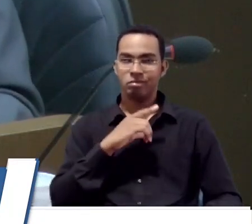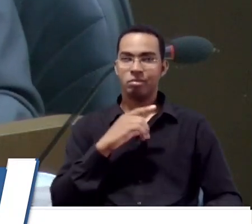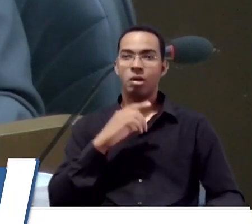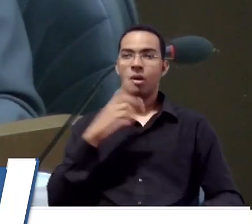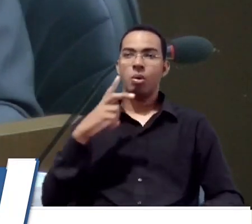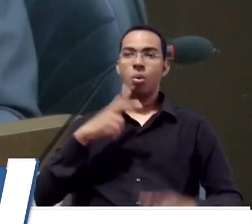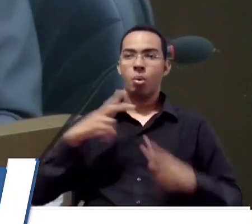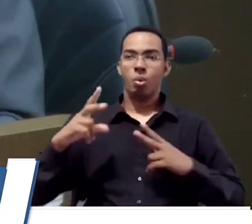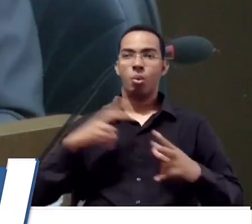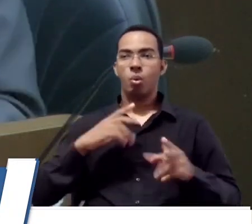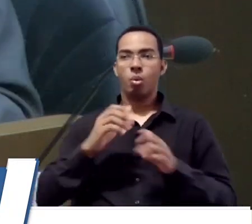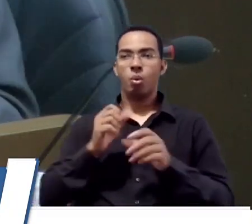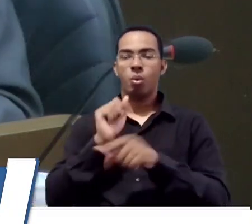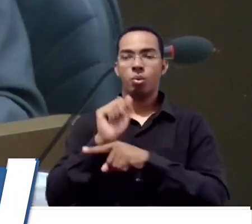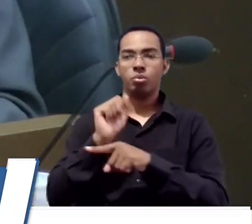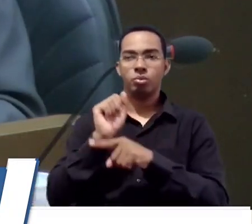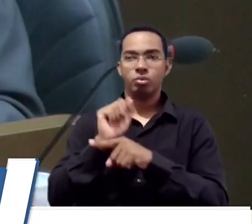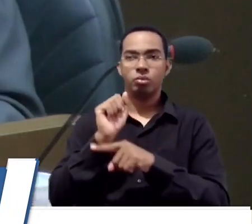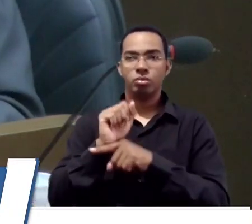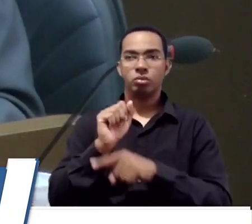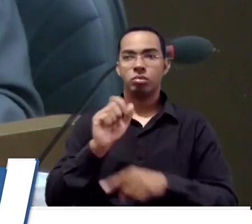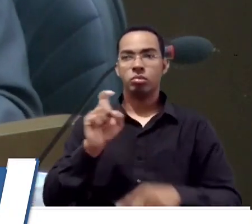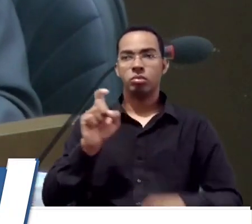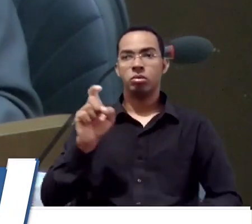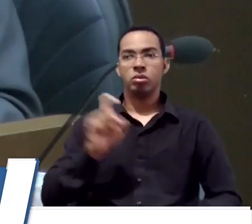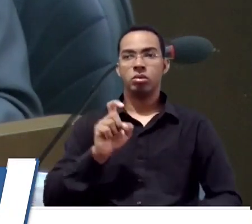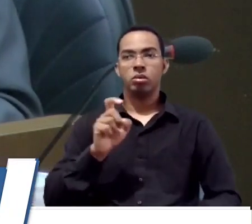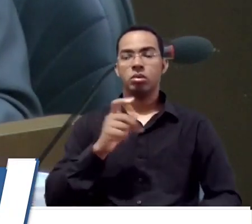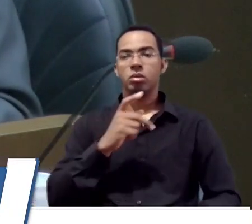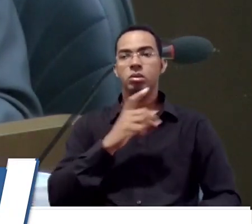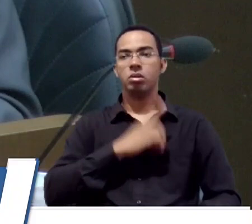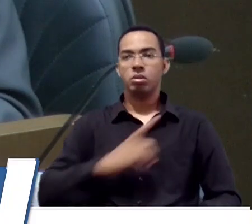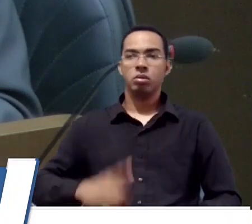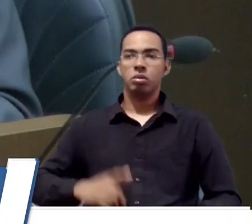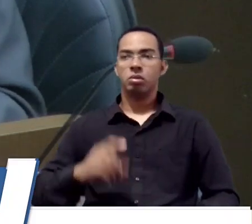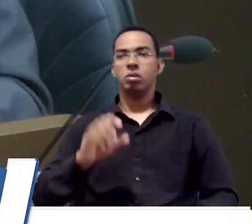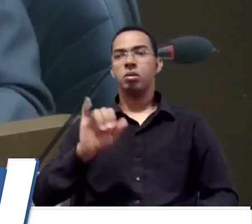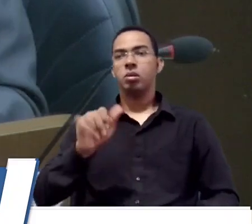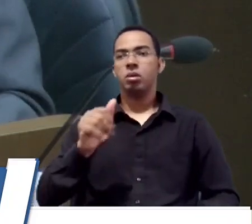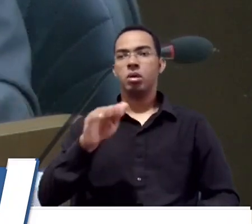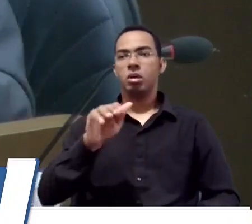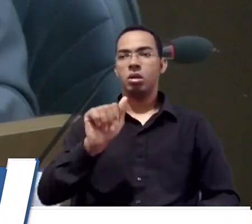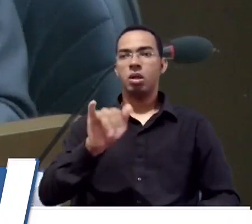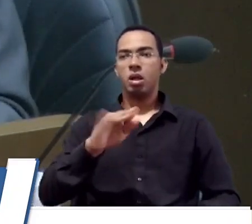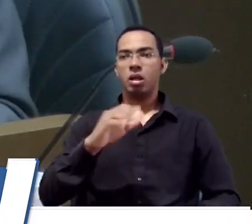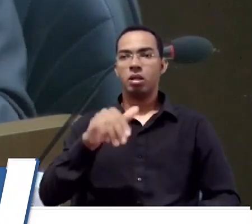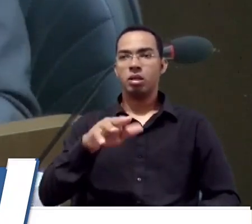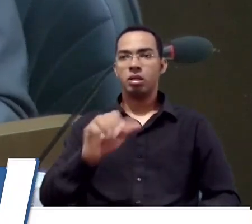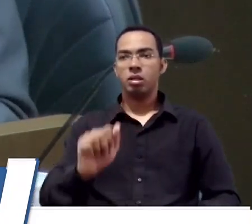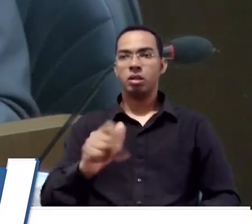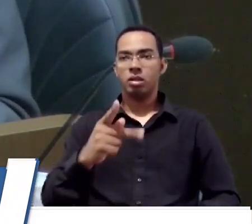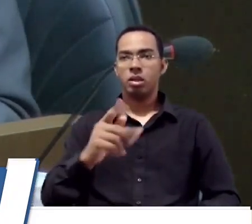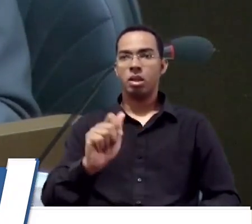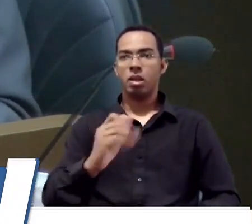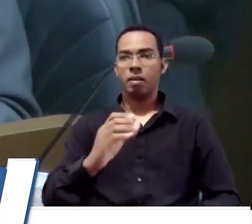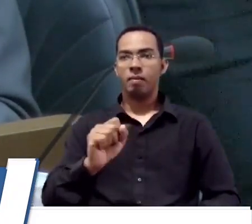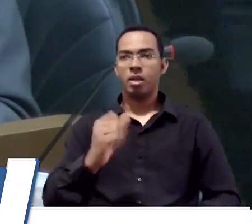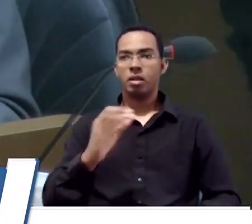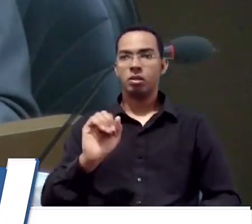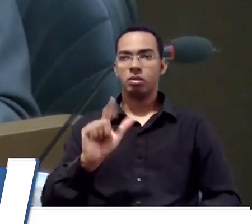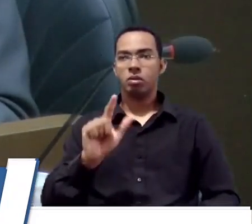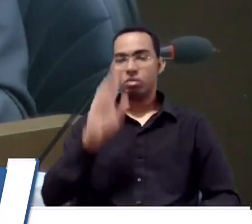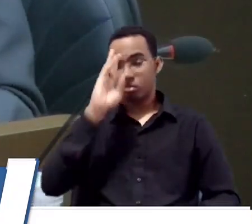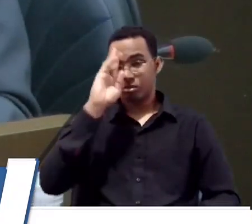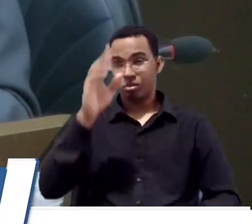uma assessoria da ex-deputada Janaína Pascoal, uma das maiores autoridades jurídicas do